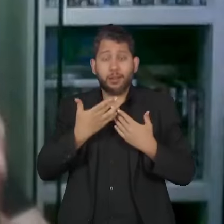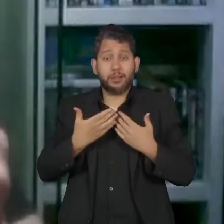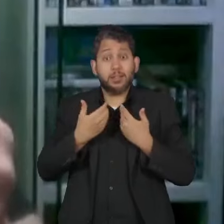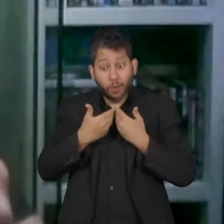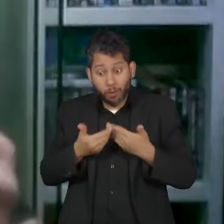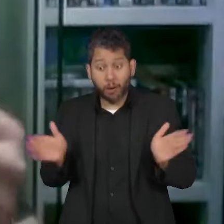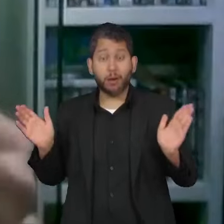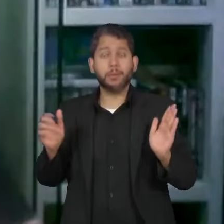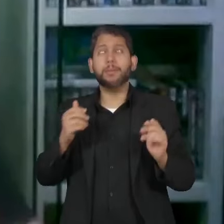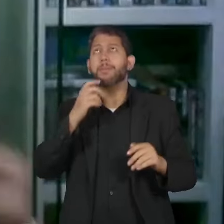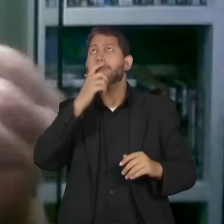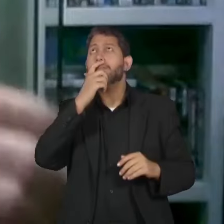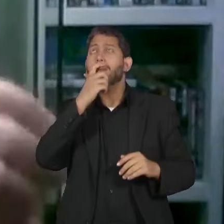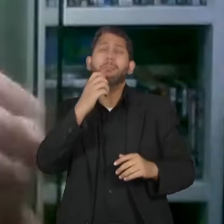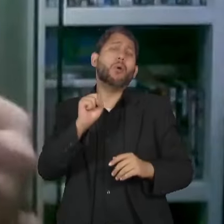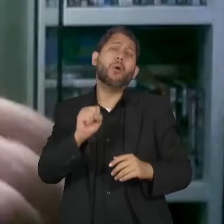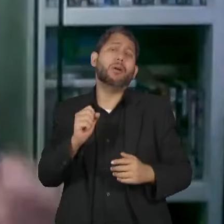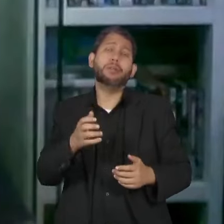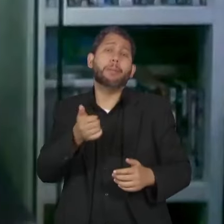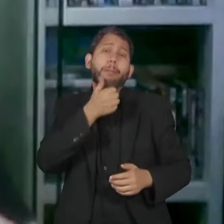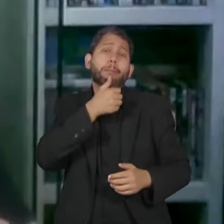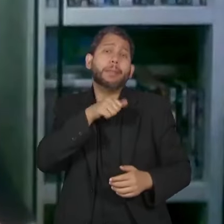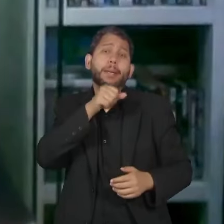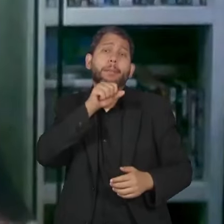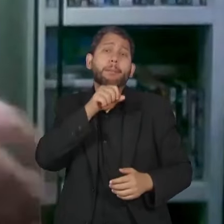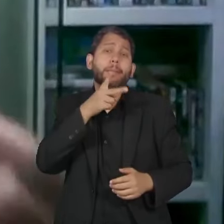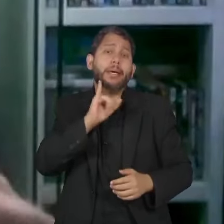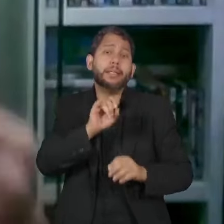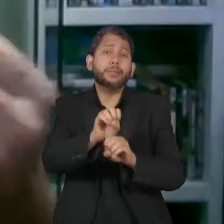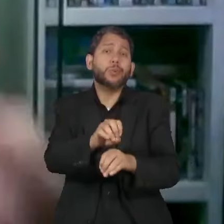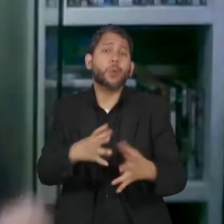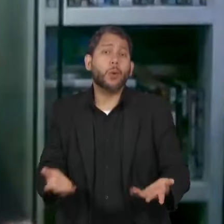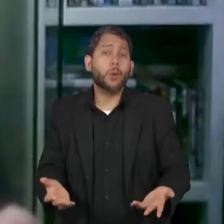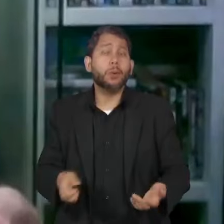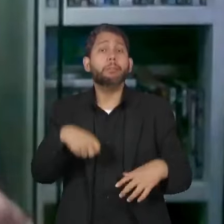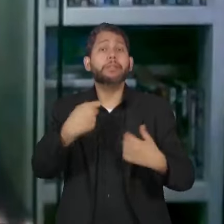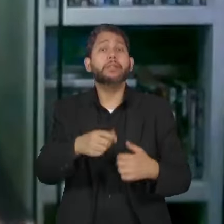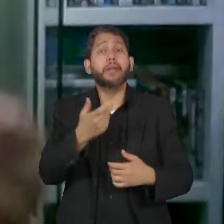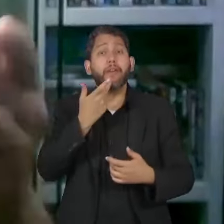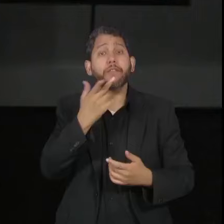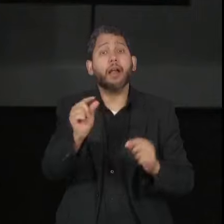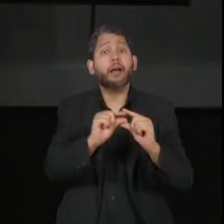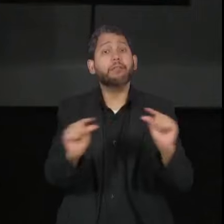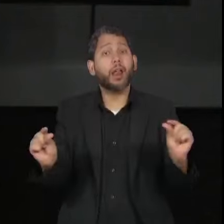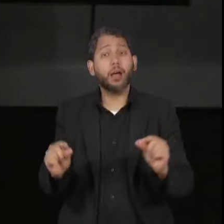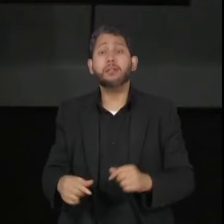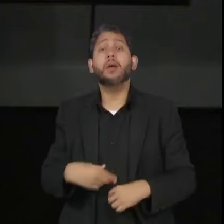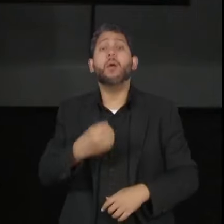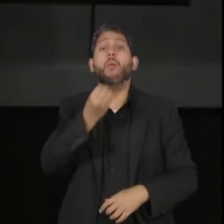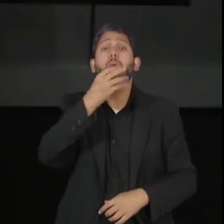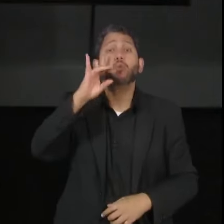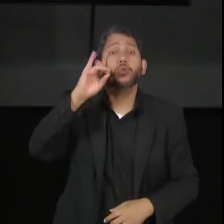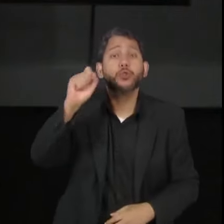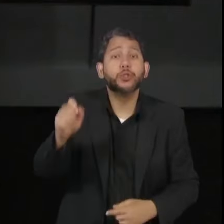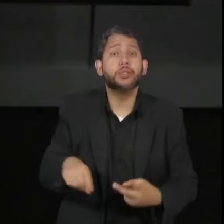abro, e aquelas palavrinhas básicas que mamãe e papai ensinaram pra gente, ou se não ensinaram, deveriam ter ensinado, né? Bom